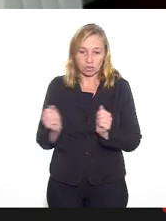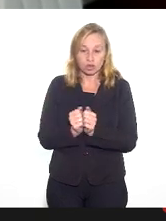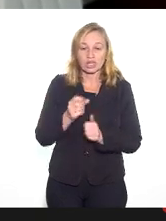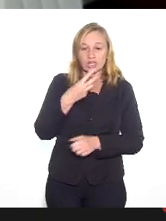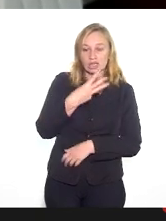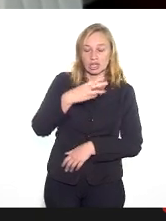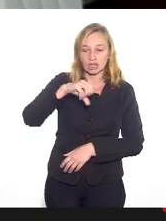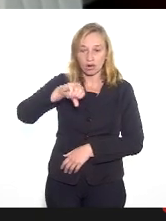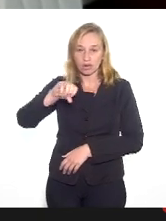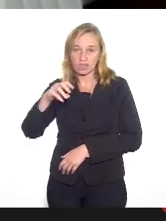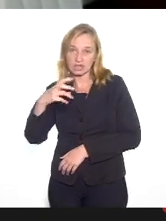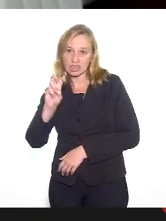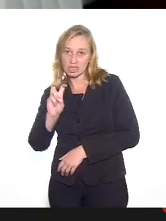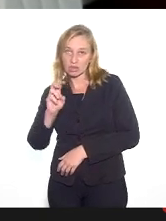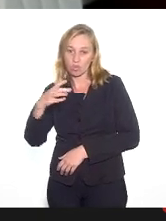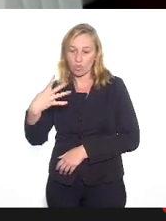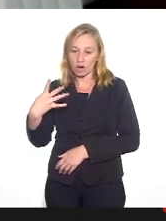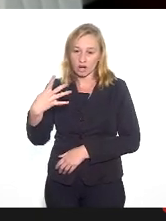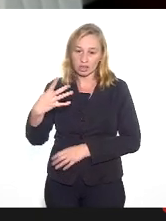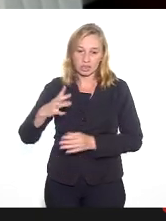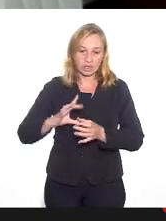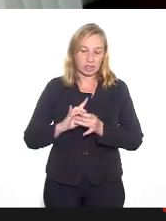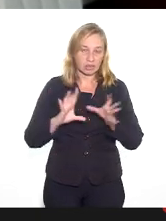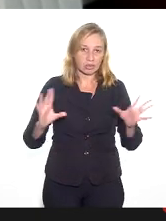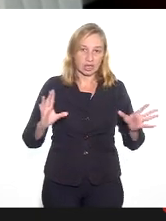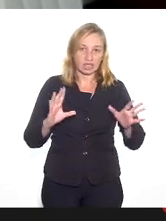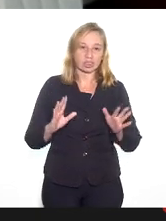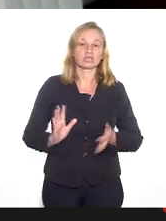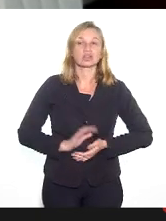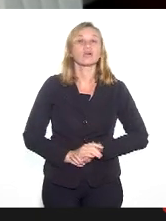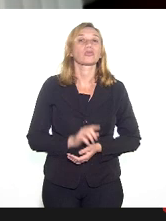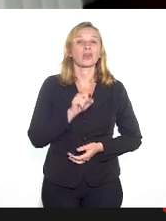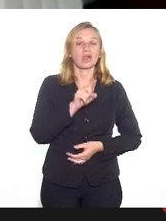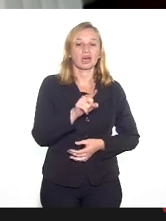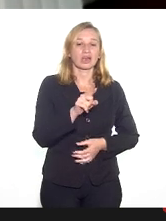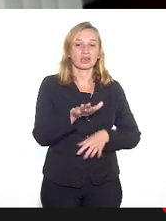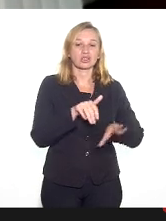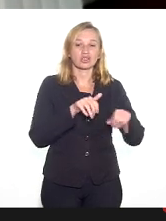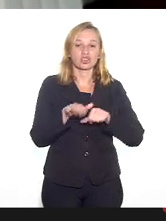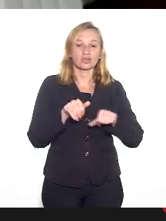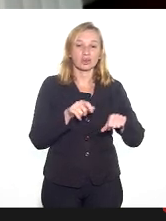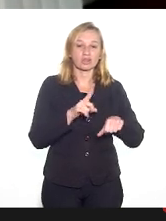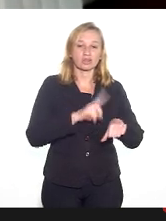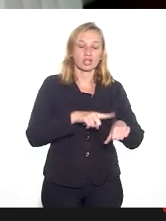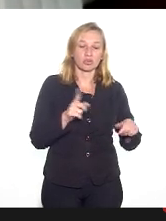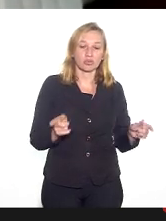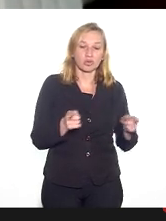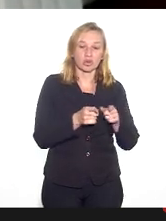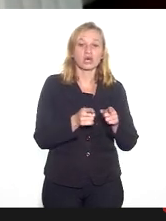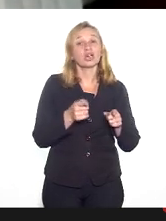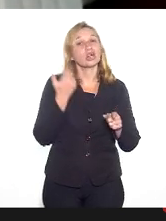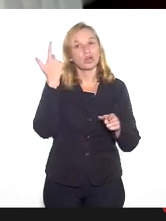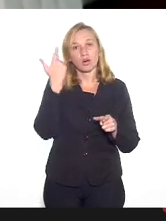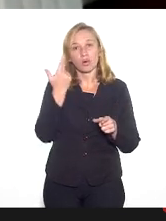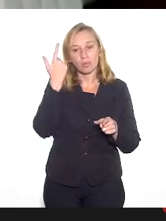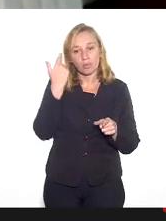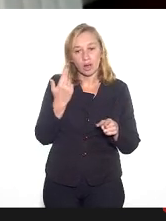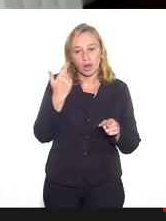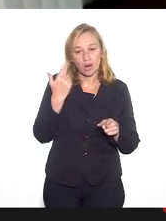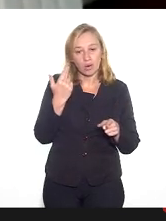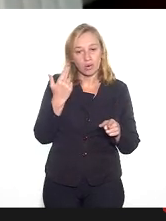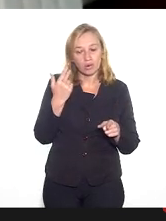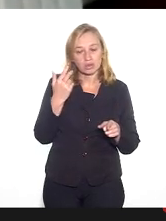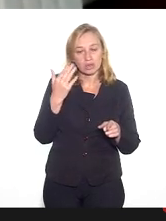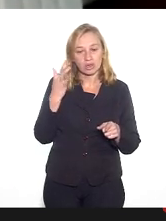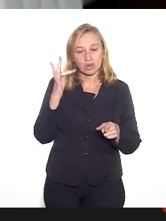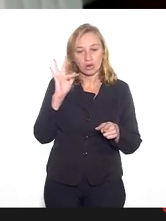13.954 abriu expressamente autorização para esse recrutamento temporário, que já é comum nas Forças Armadas,